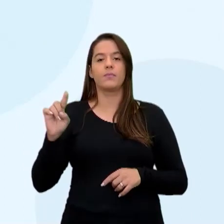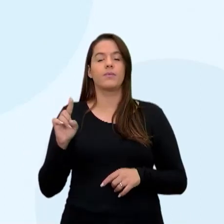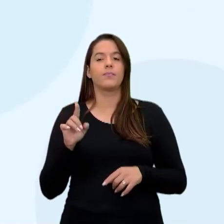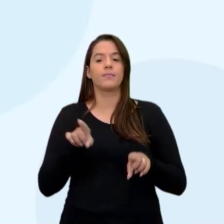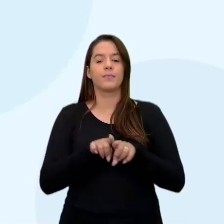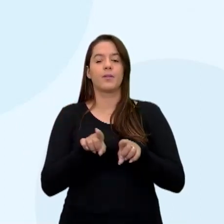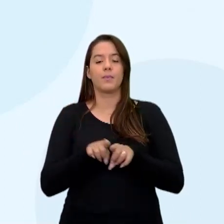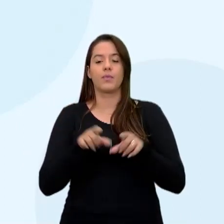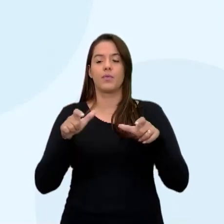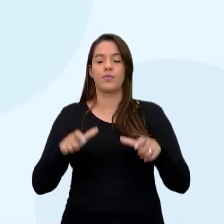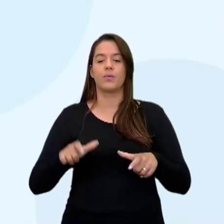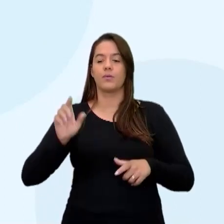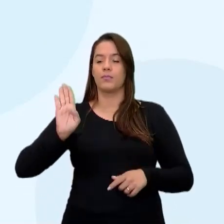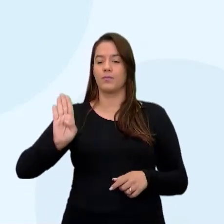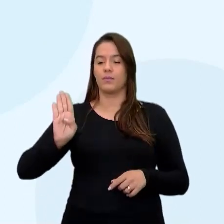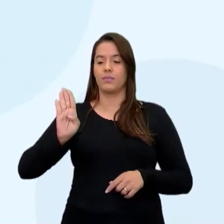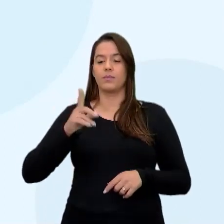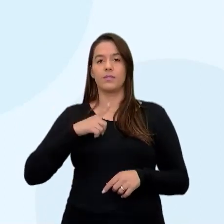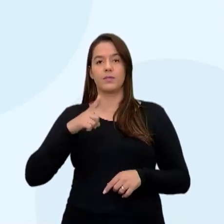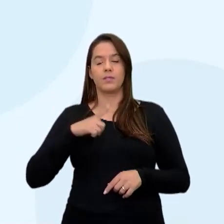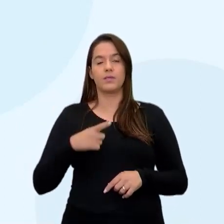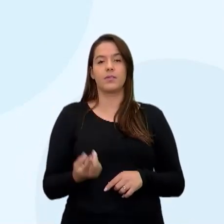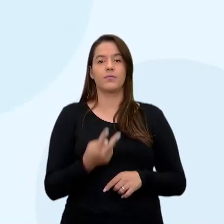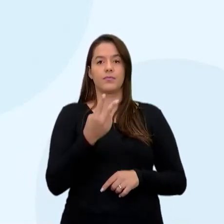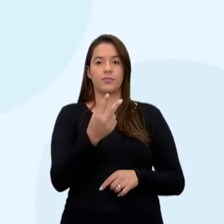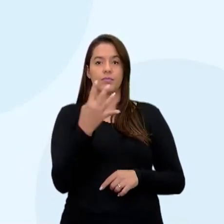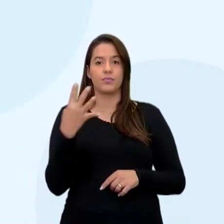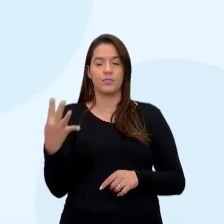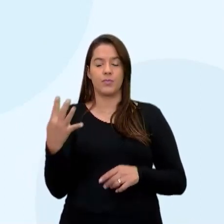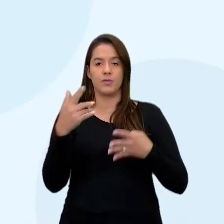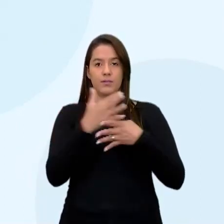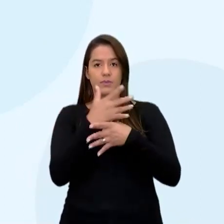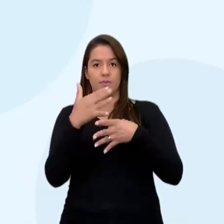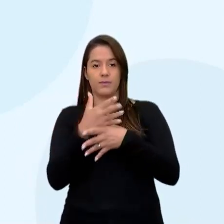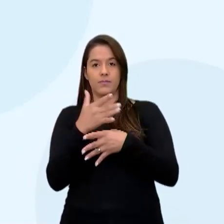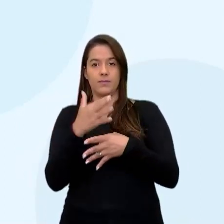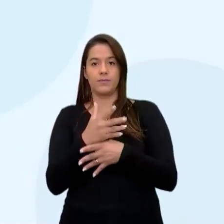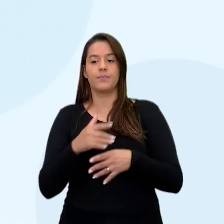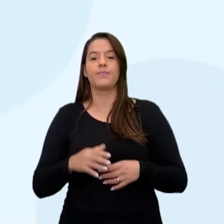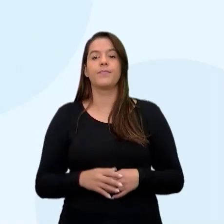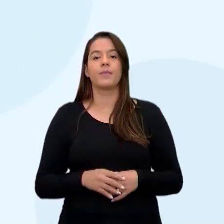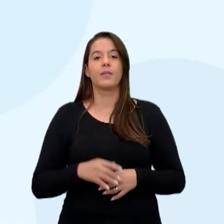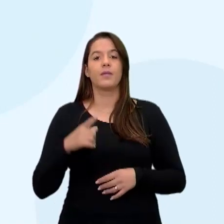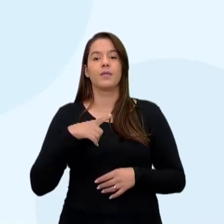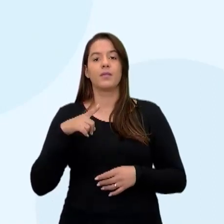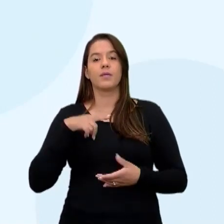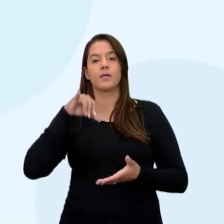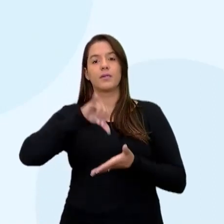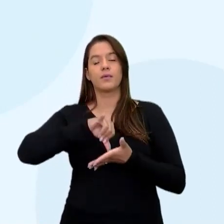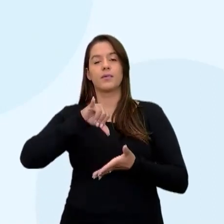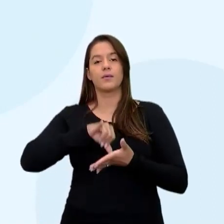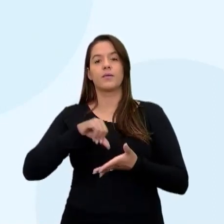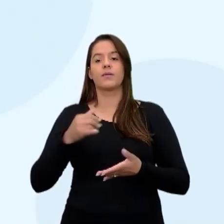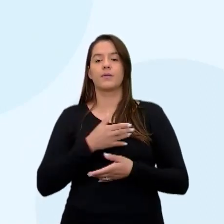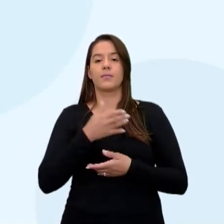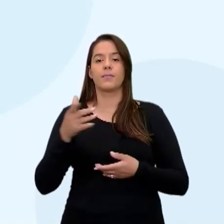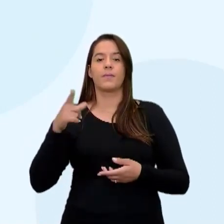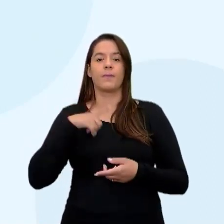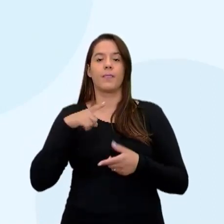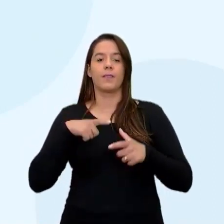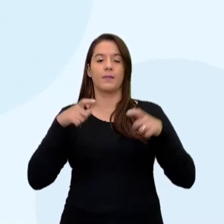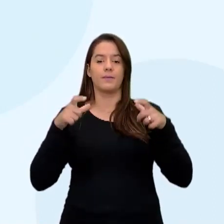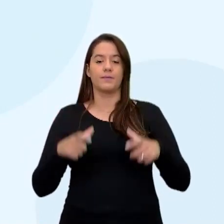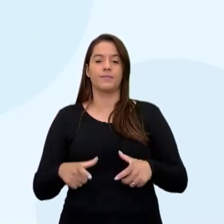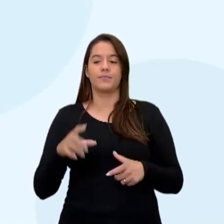regional B, que reúne aí 24 cidades, né? Temos lá capitais como Palmas, né, que é a capital